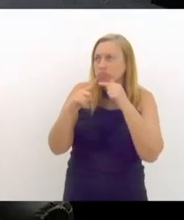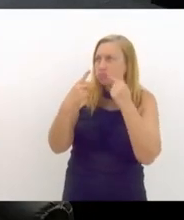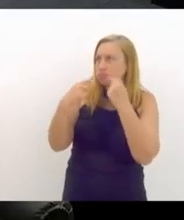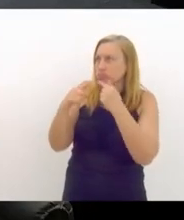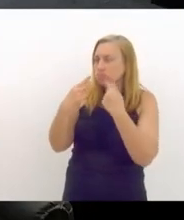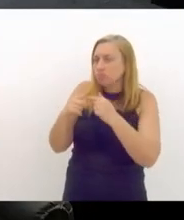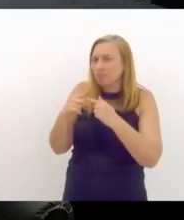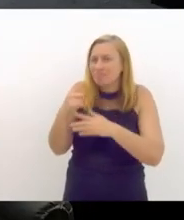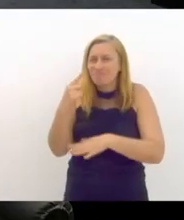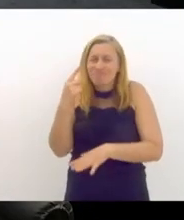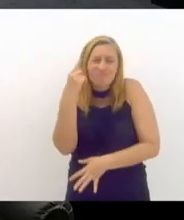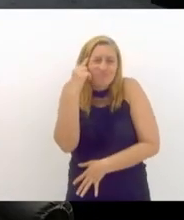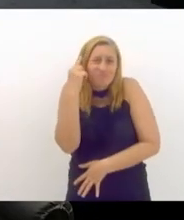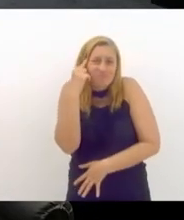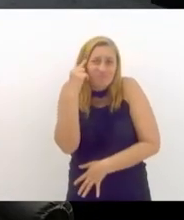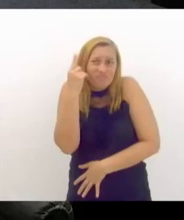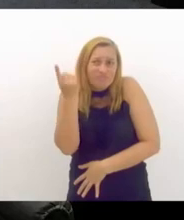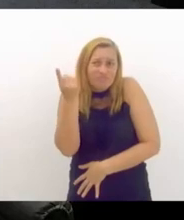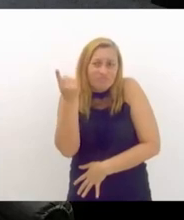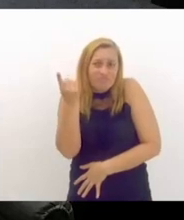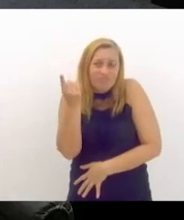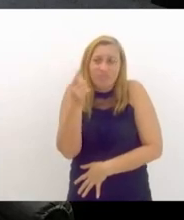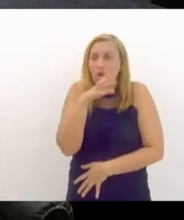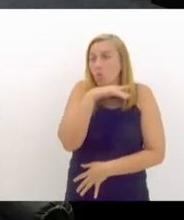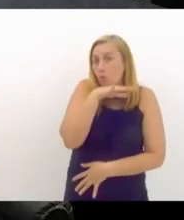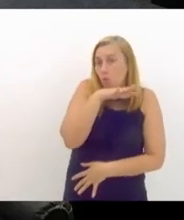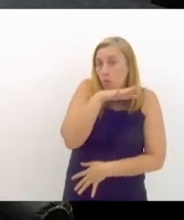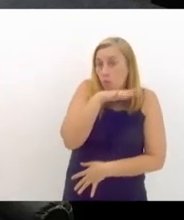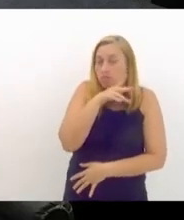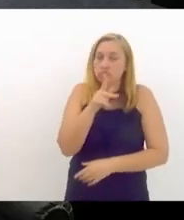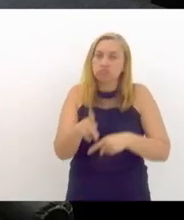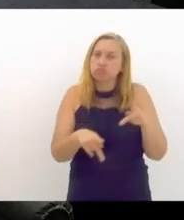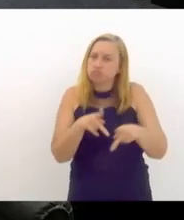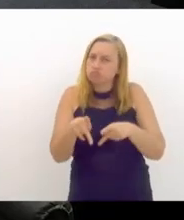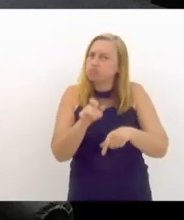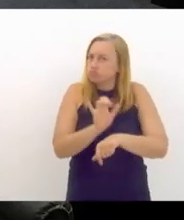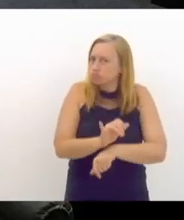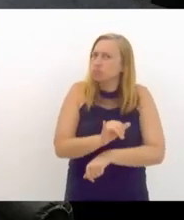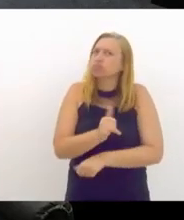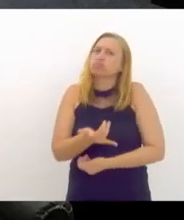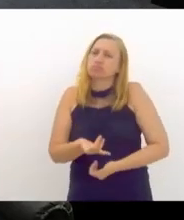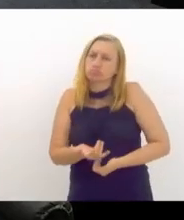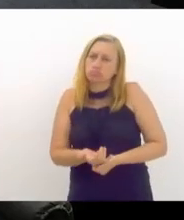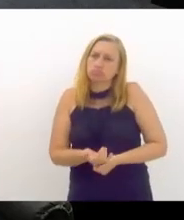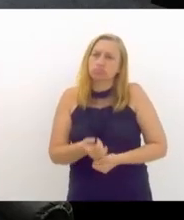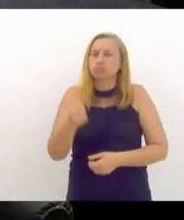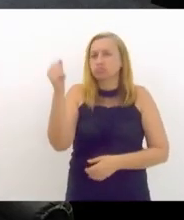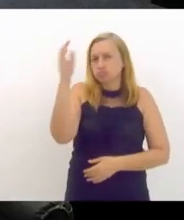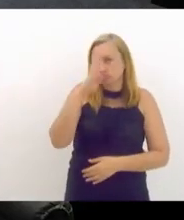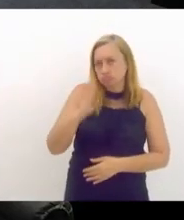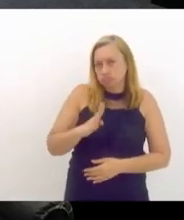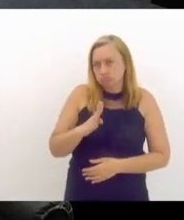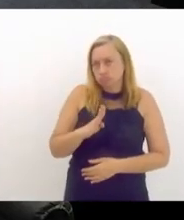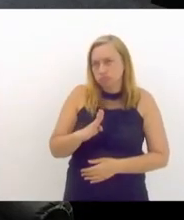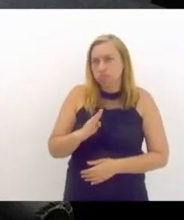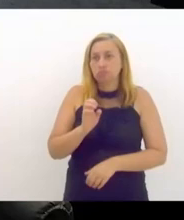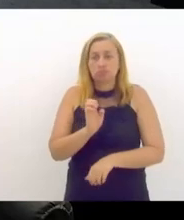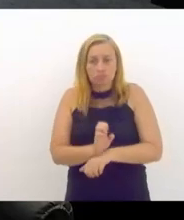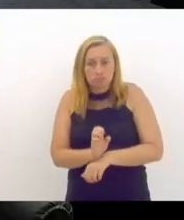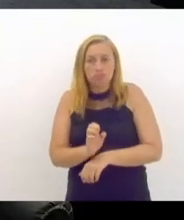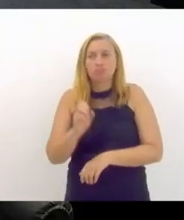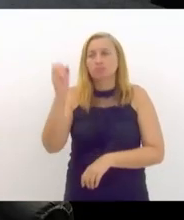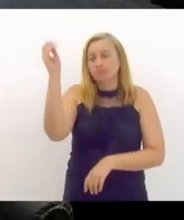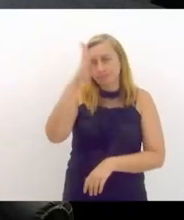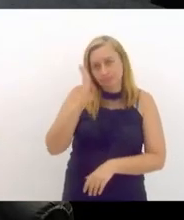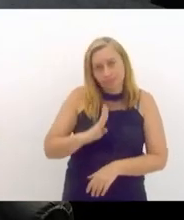por uma lógica que é muito perversa com a população do Estado do Brasil, do Estado